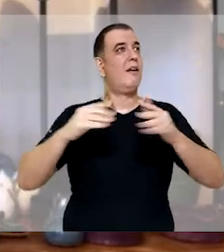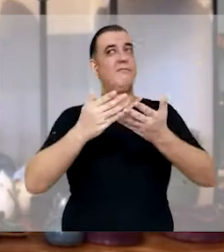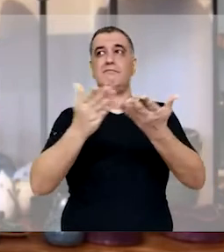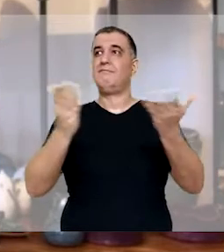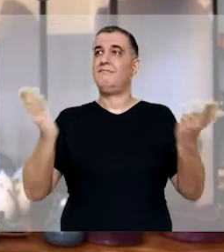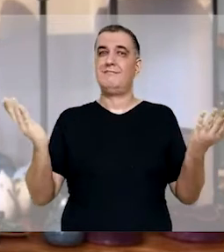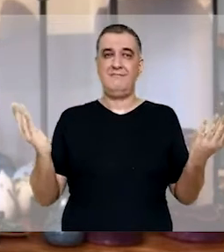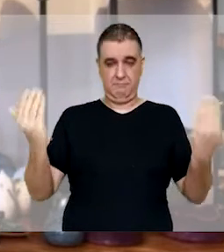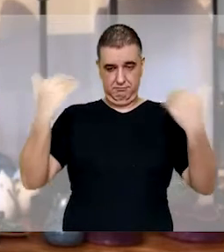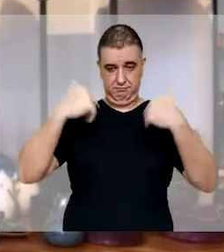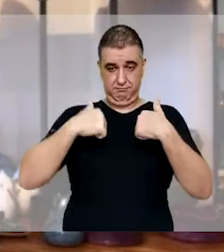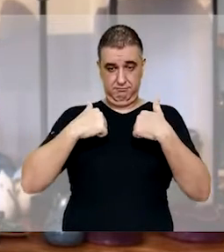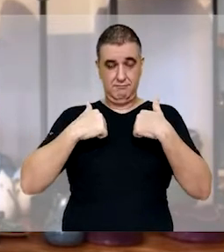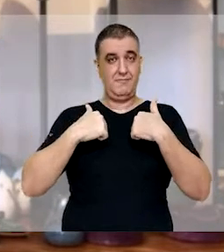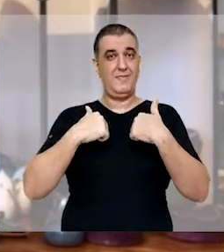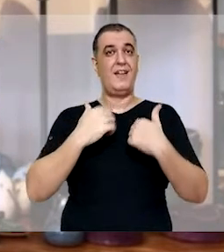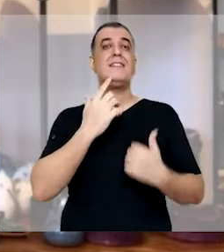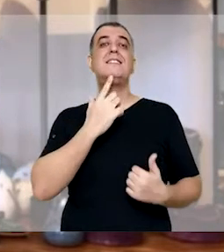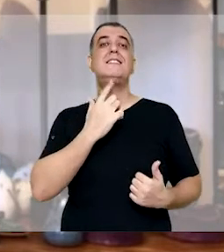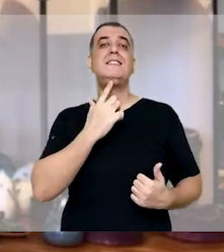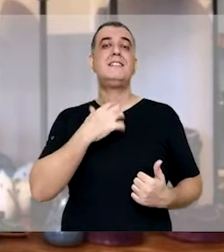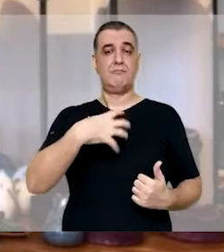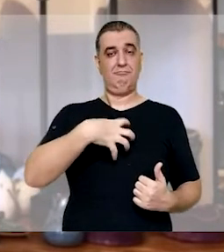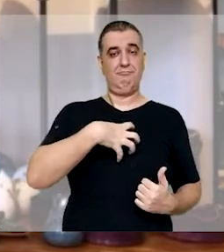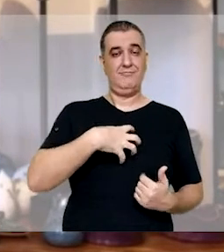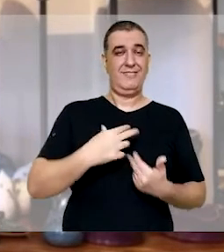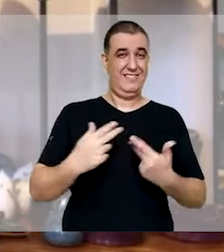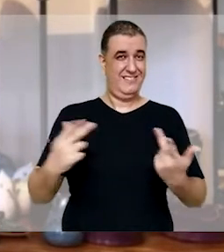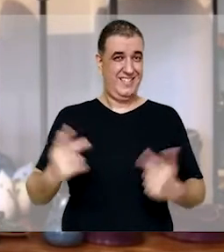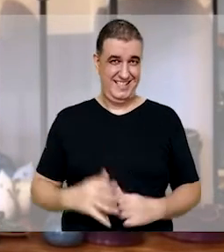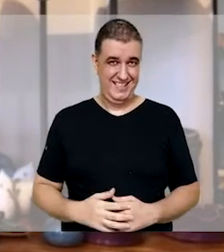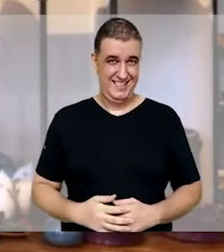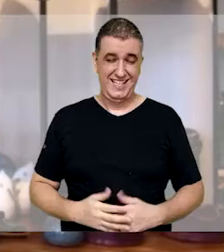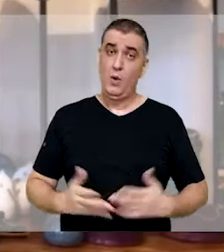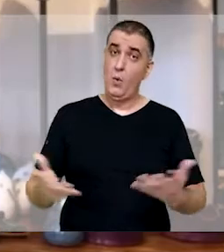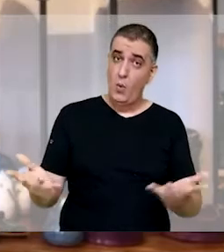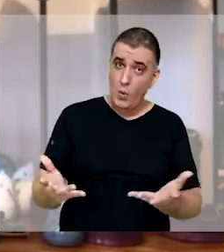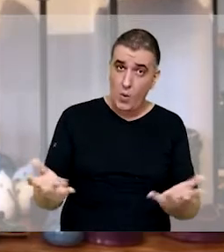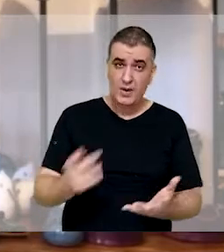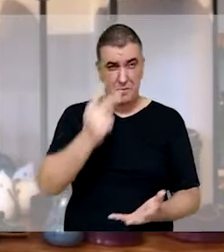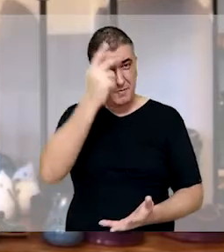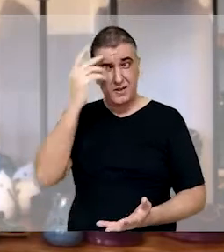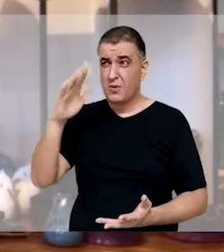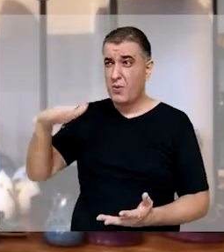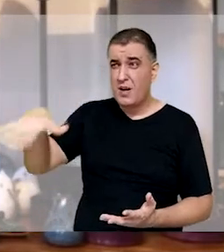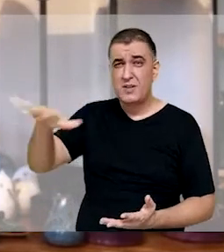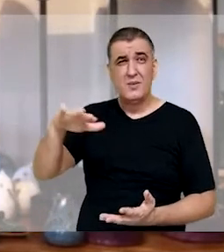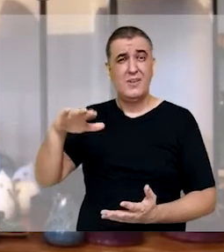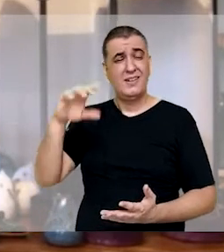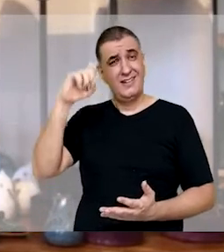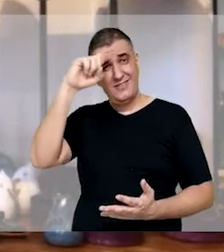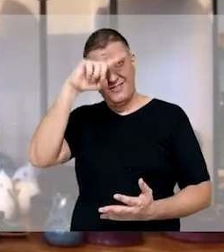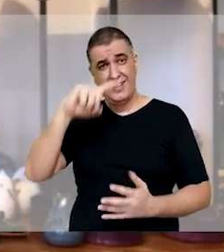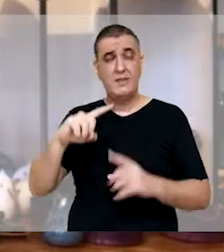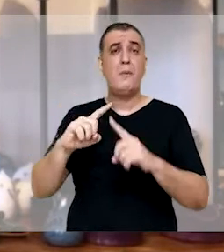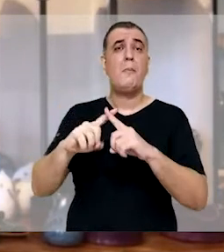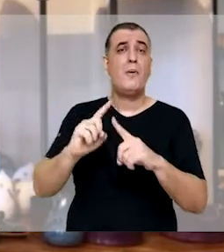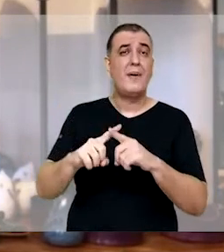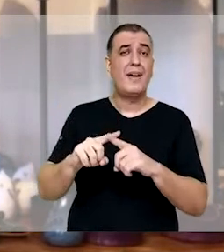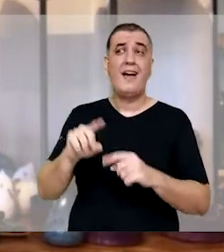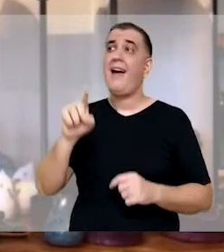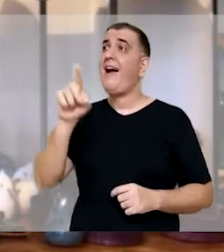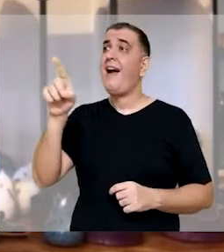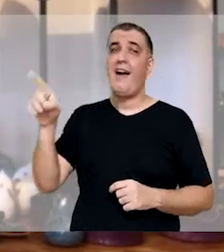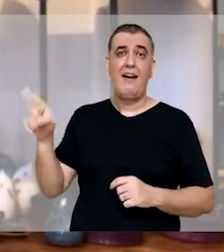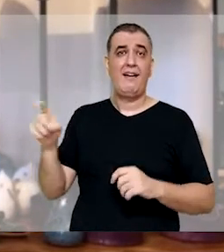para dentro, que pra mim, principalmente nesse mundo contemporâneo, acho que é uma das coisas mais difíceis das pessoas fazerem, né? Porque